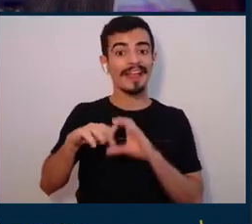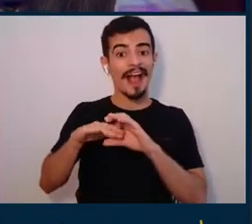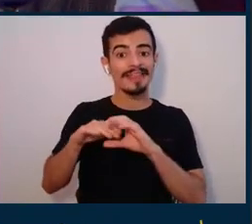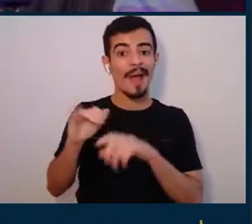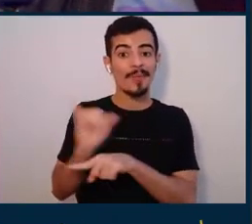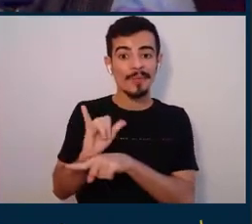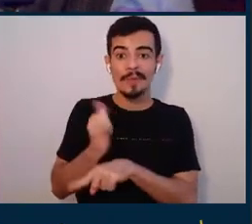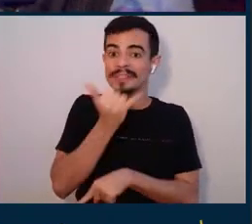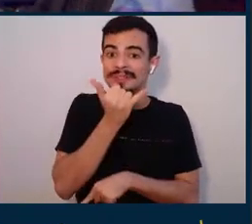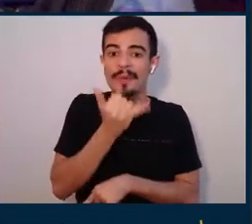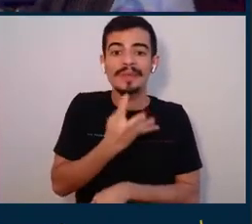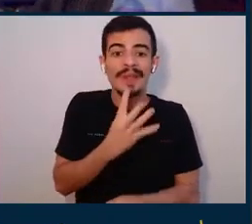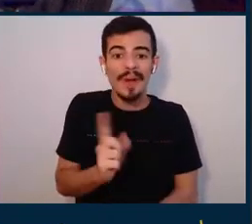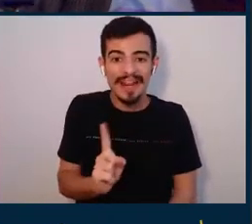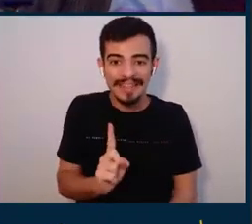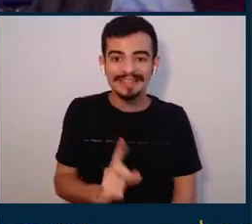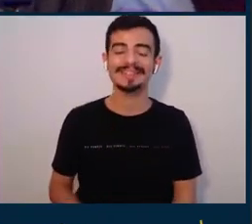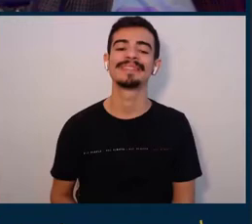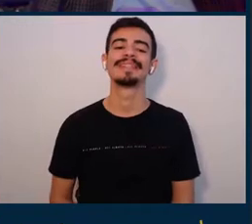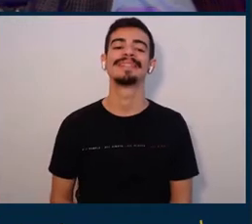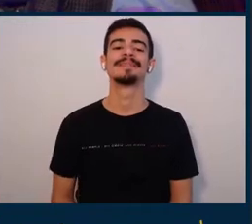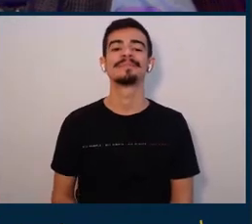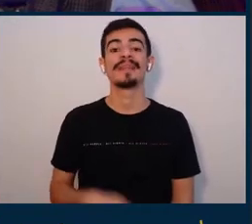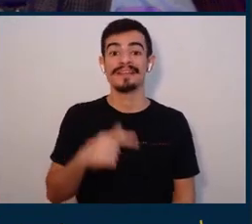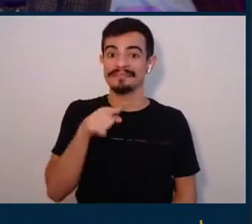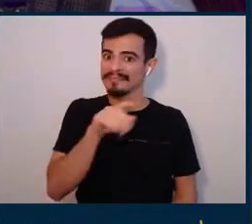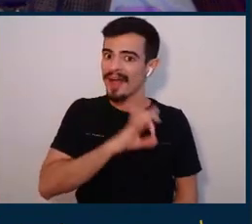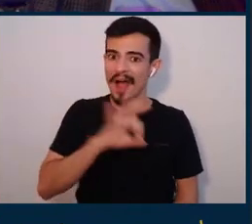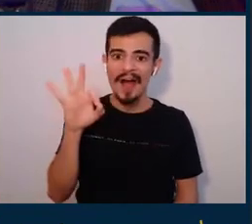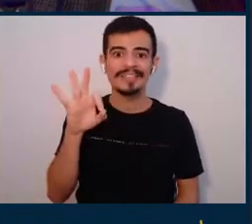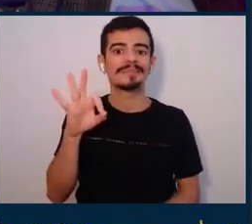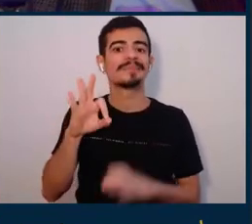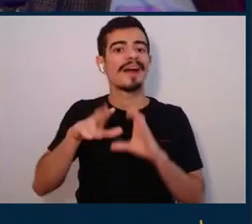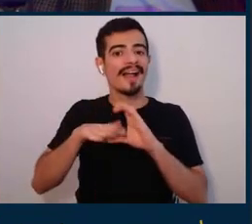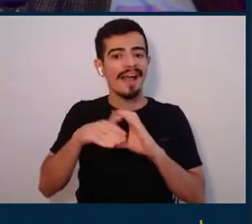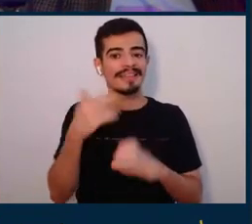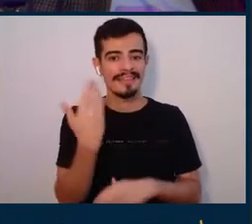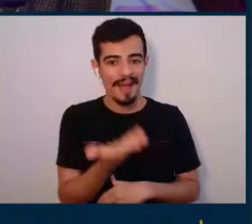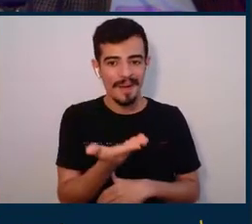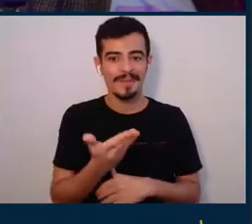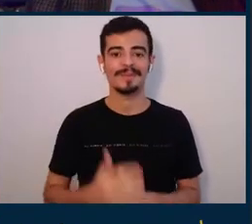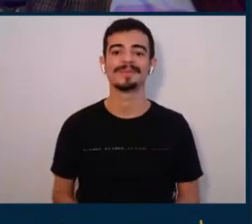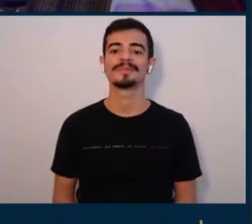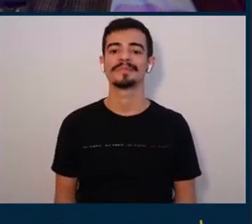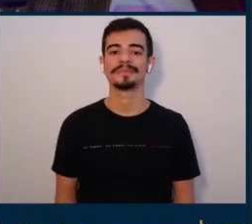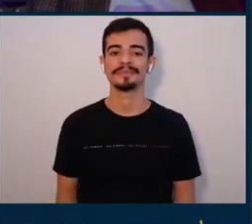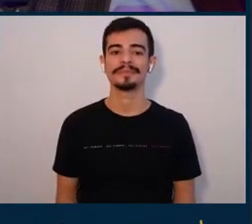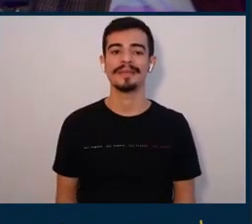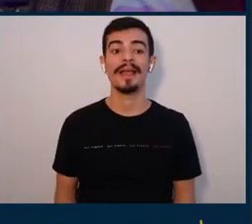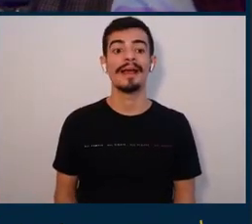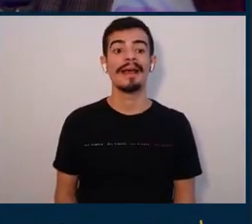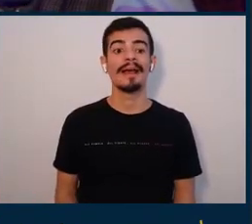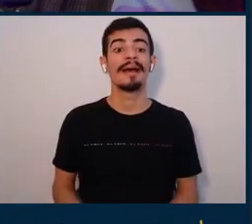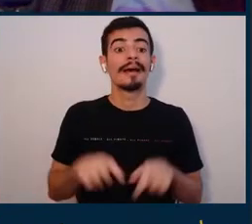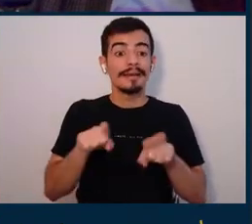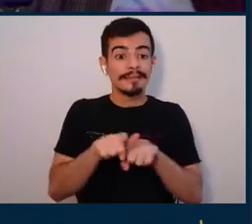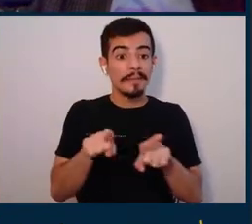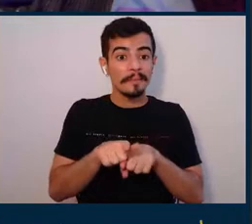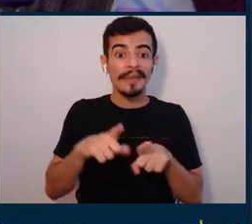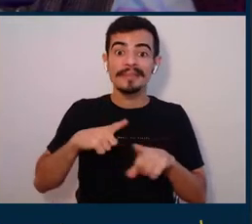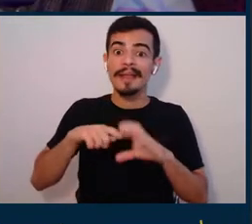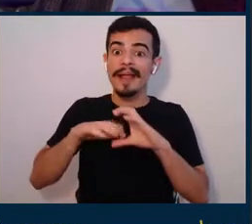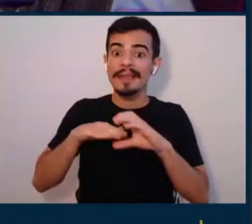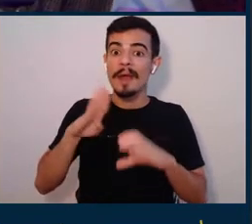conhecia. Aí, ó, mais um canal, viu? Temos muitos canais. Verdade, tem o um canal do Bot